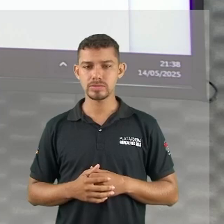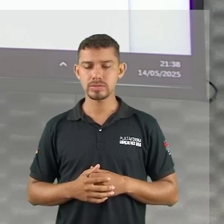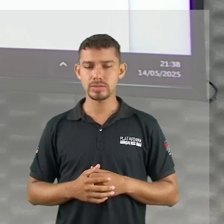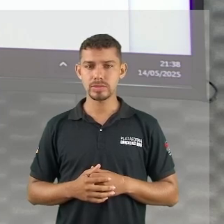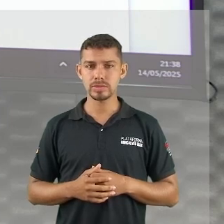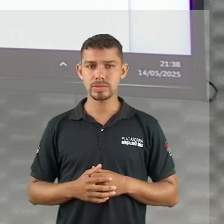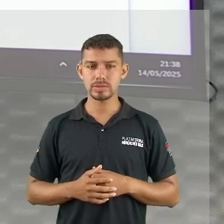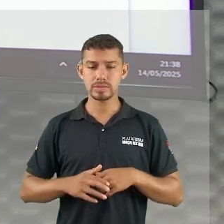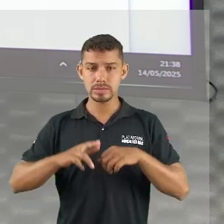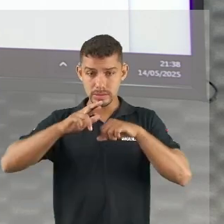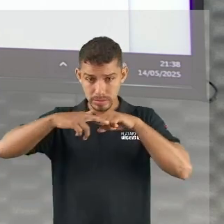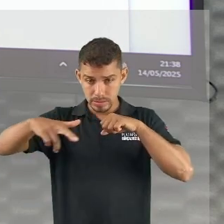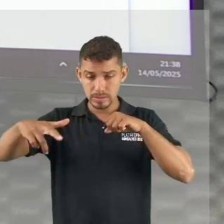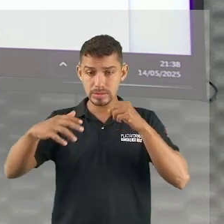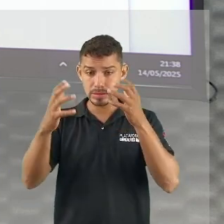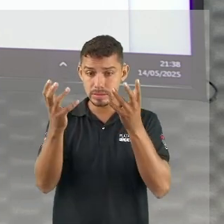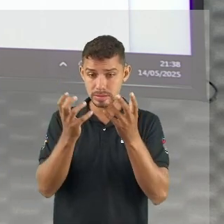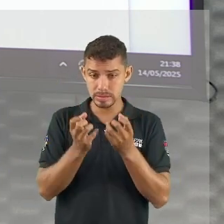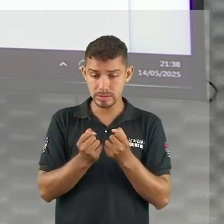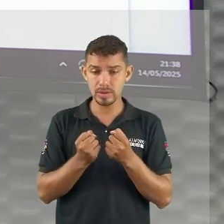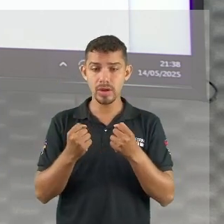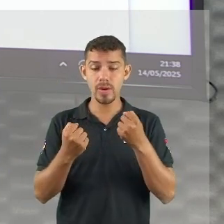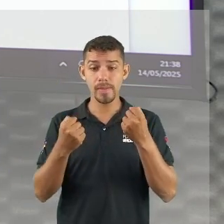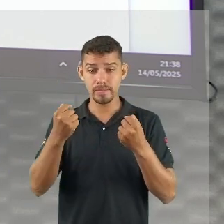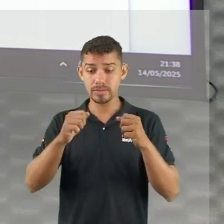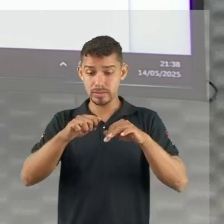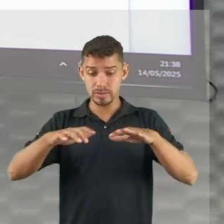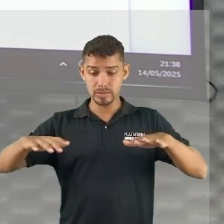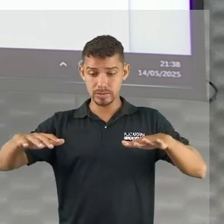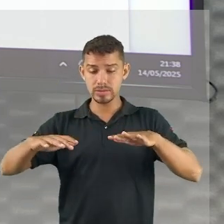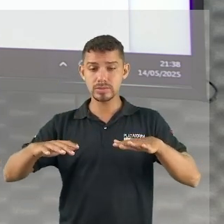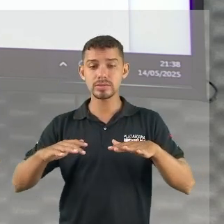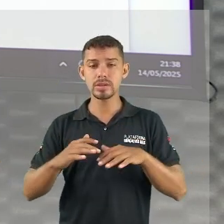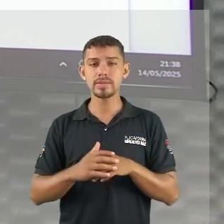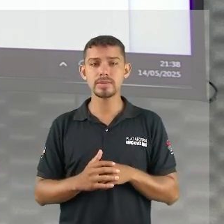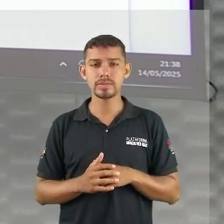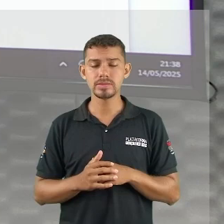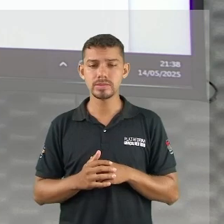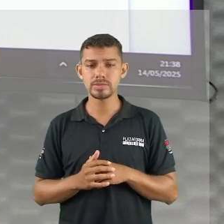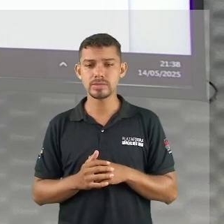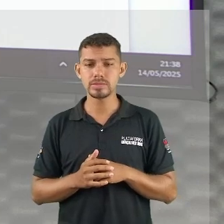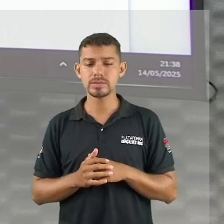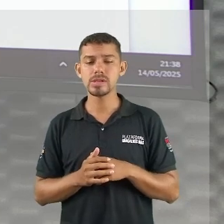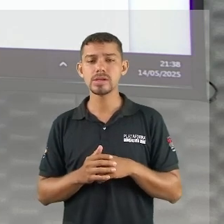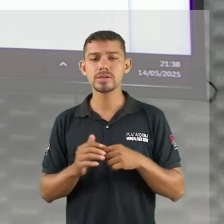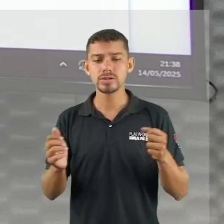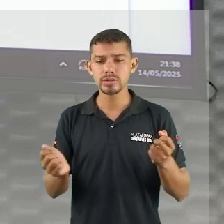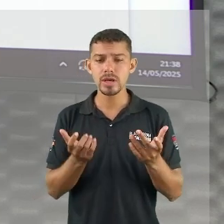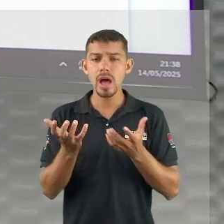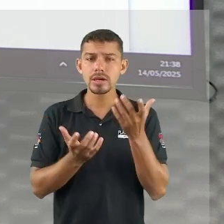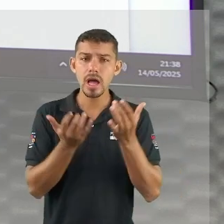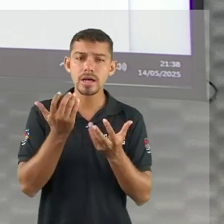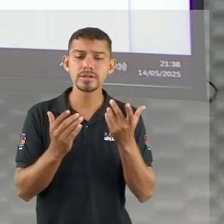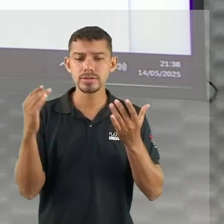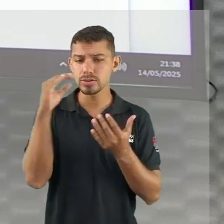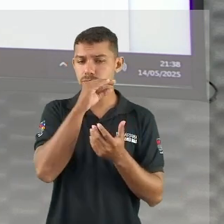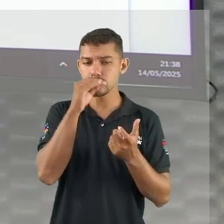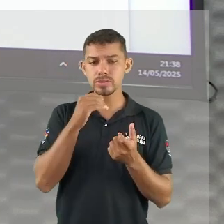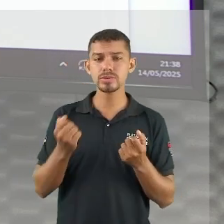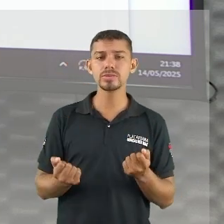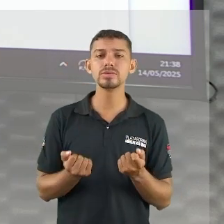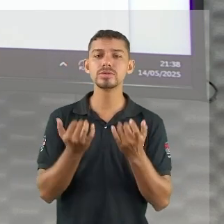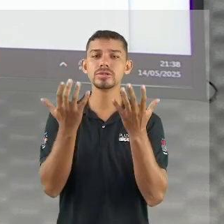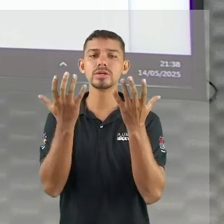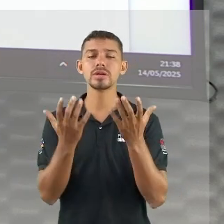essa radiação entra, que ela é absorvida pelo painel do veículo e pelo estofado, esses corpos aquecem. Quando eles aquecem, eles